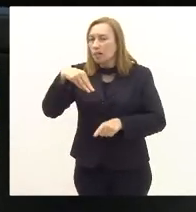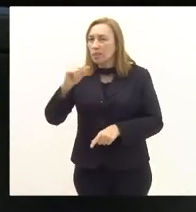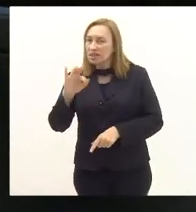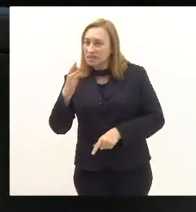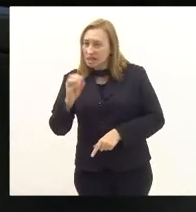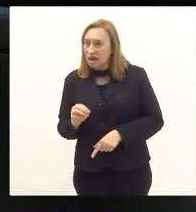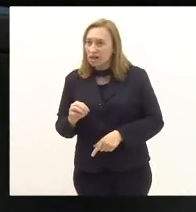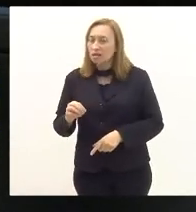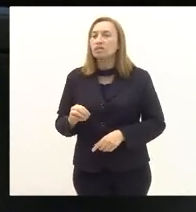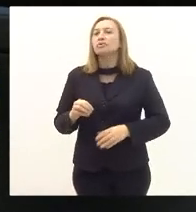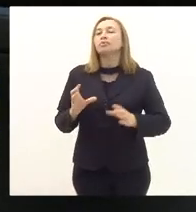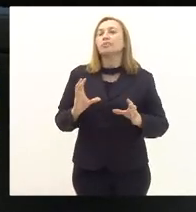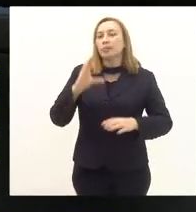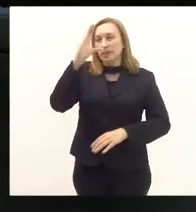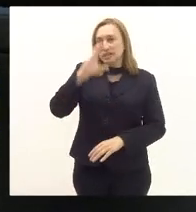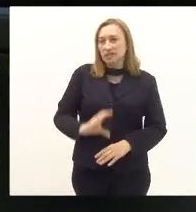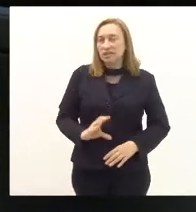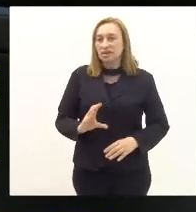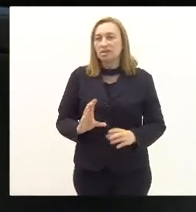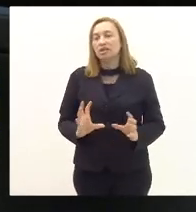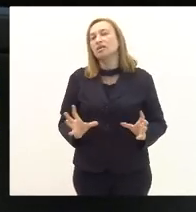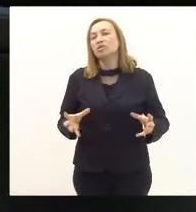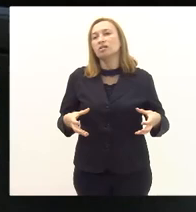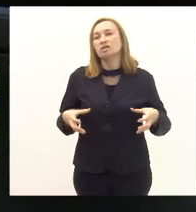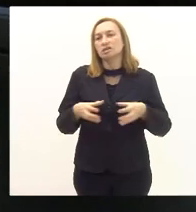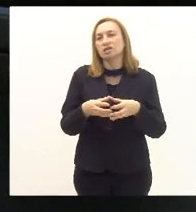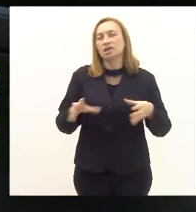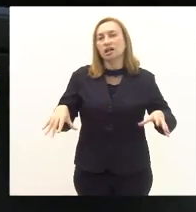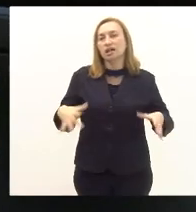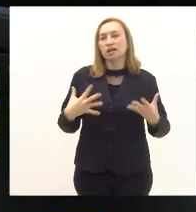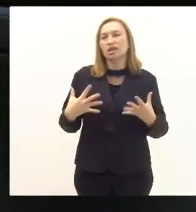de uma reunião de cidade integrada que ela faz parte do grupo,